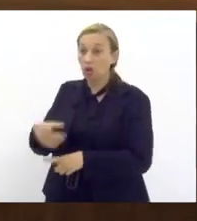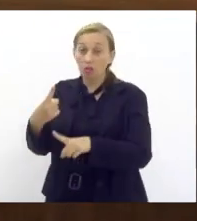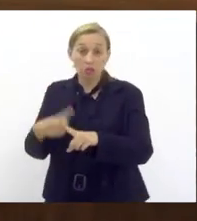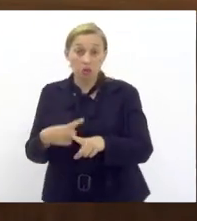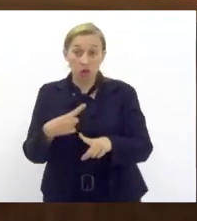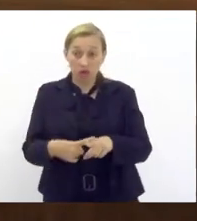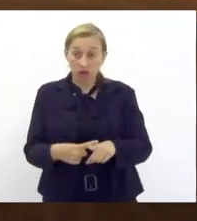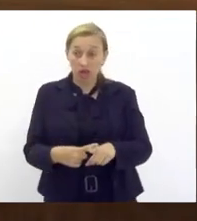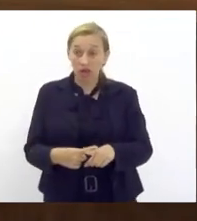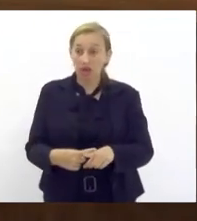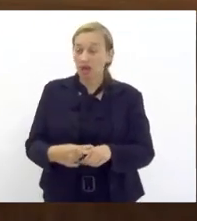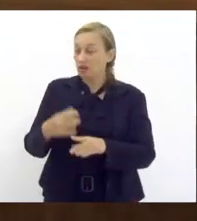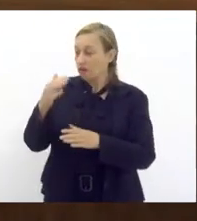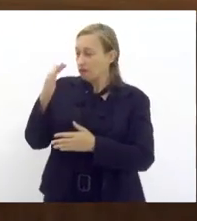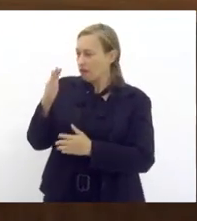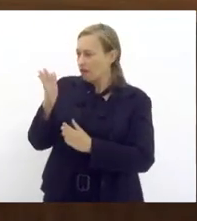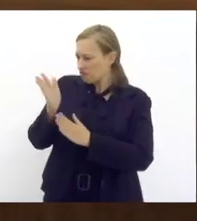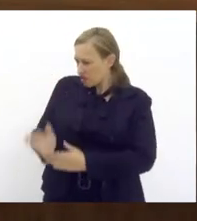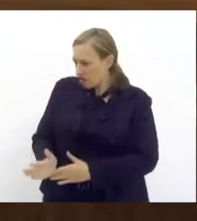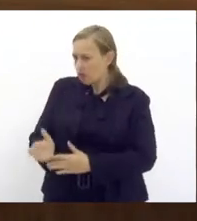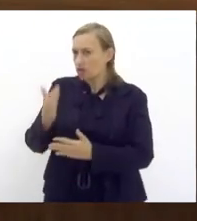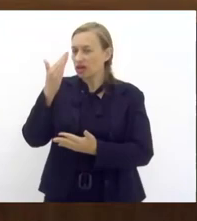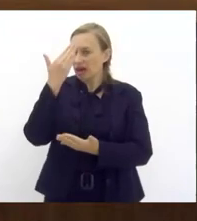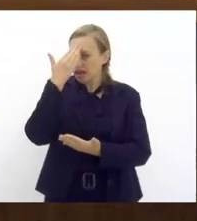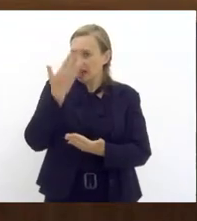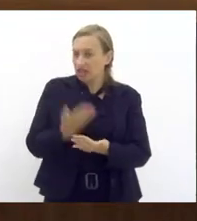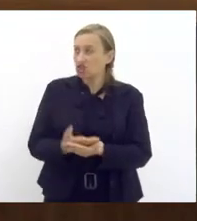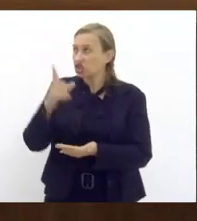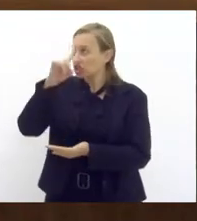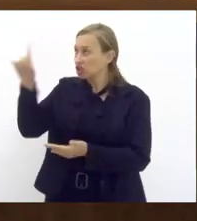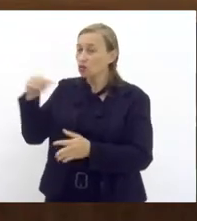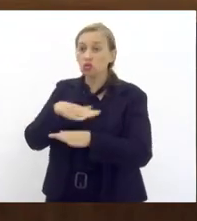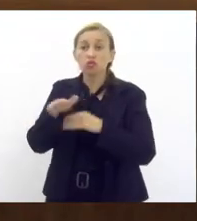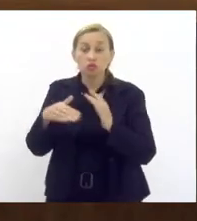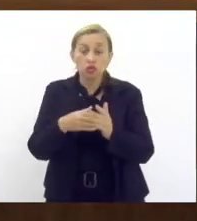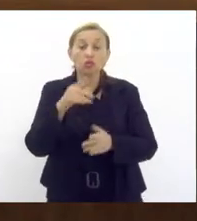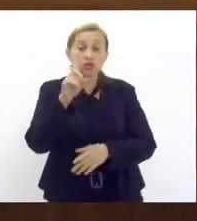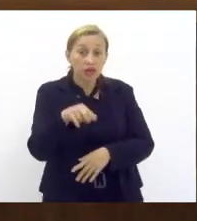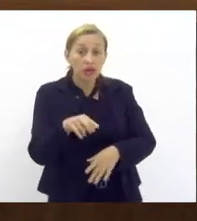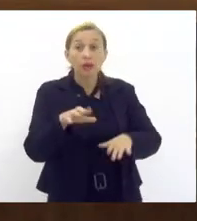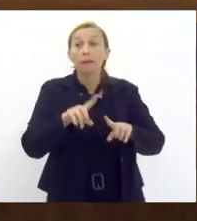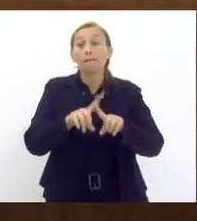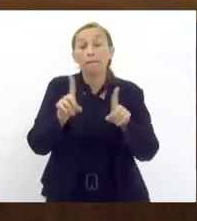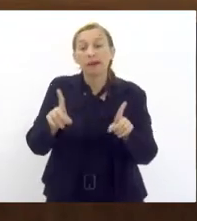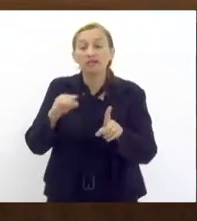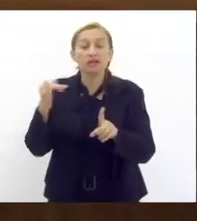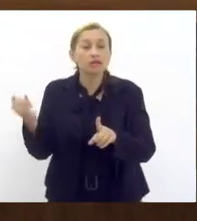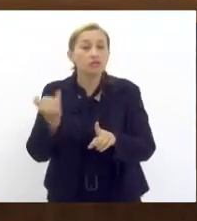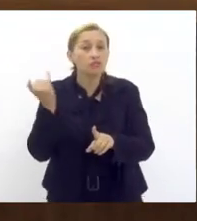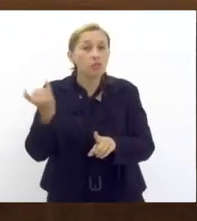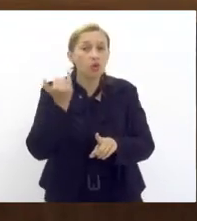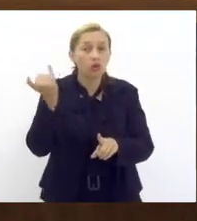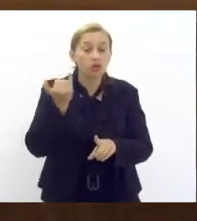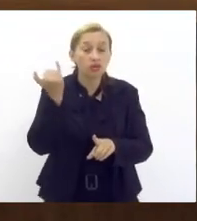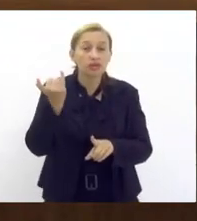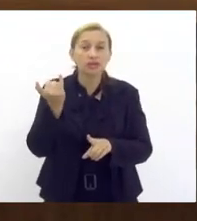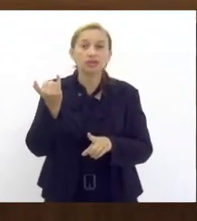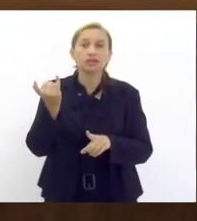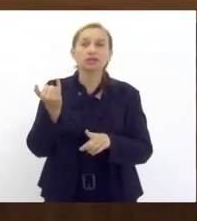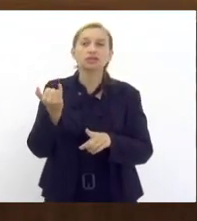né, e que acredita em Deus, todos somos, mas a importância da